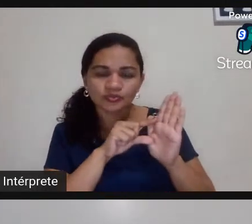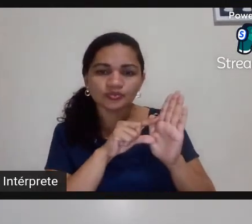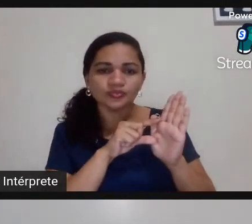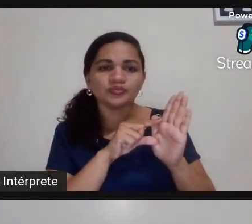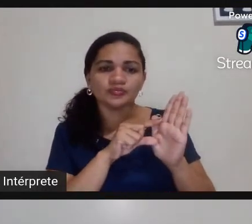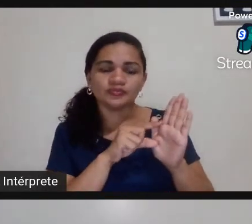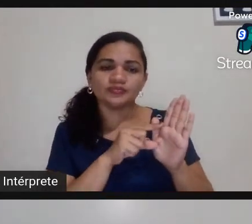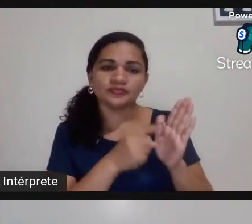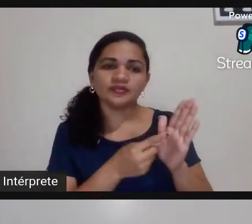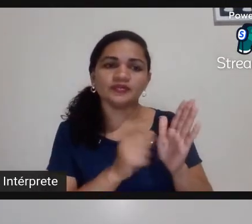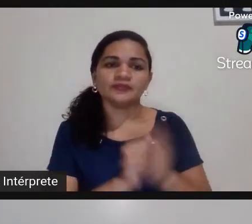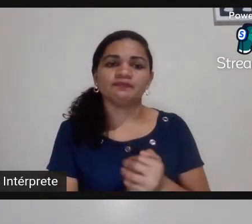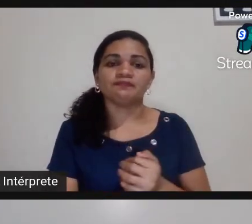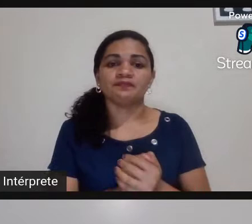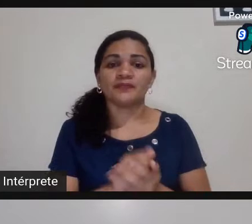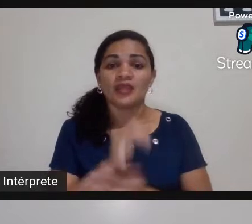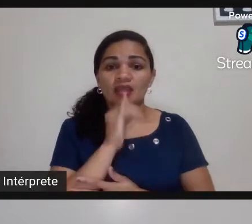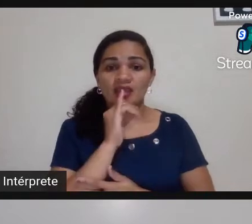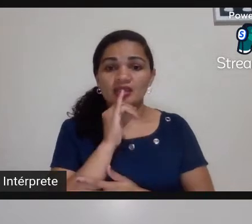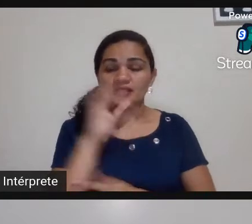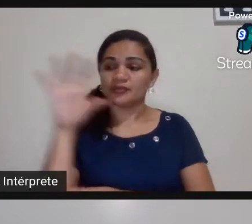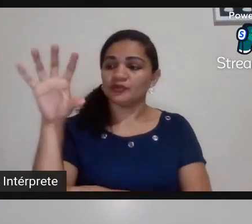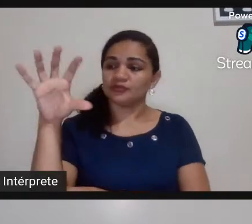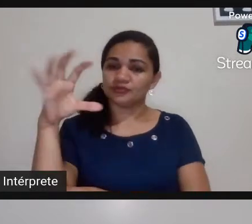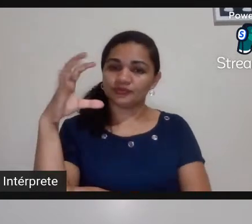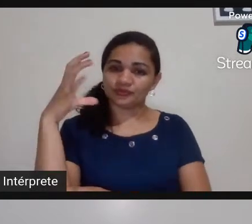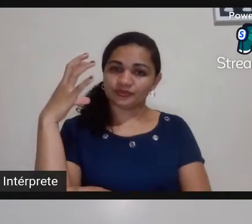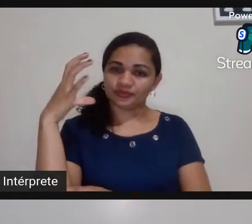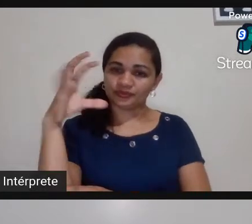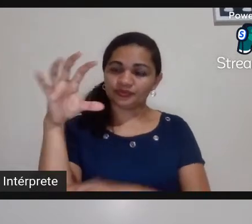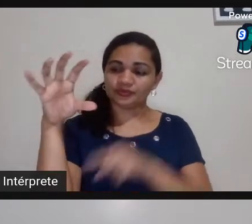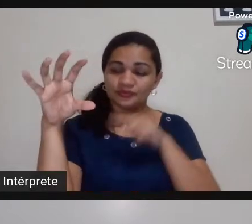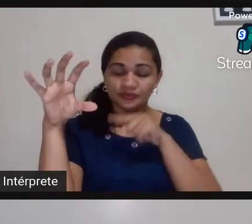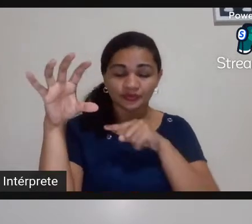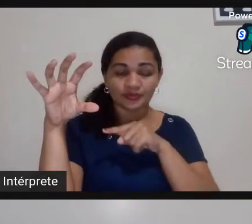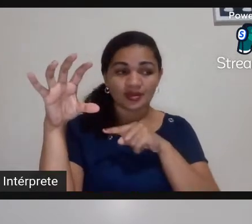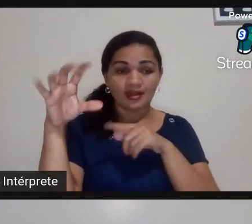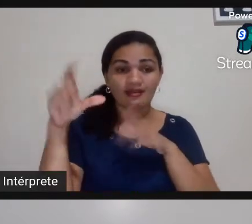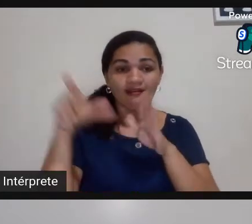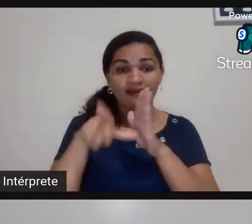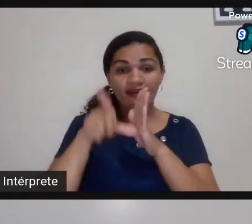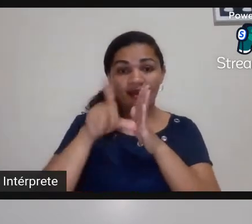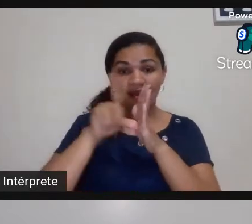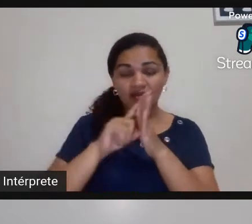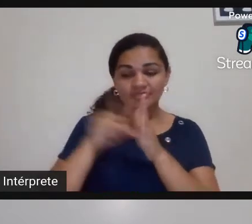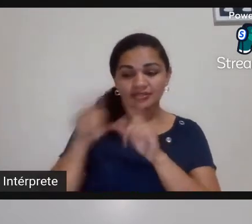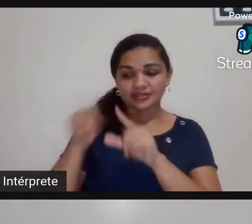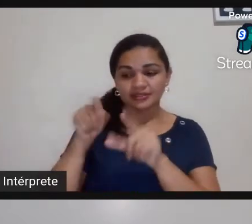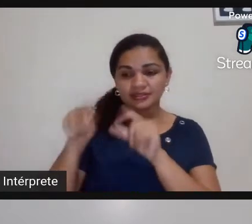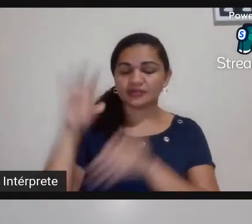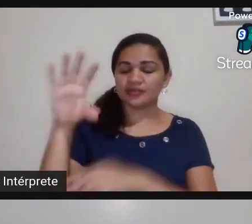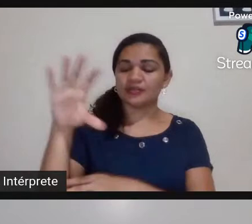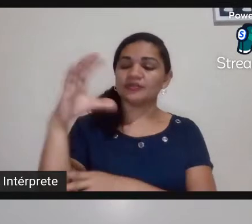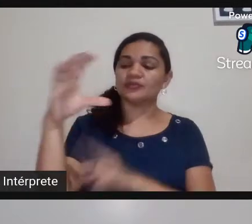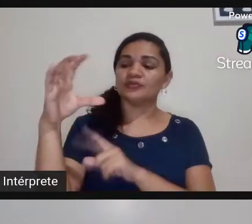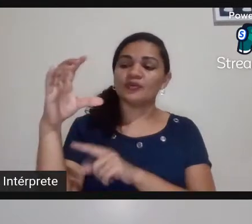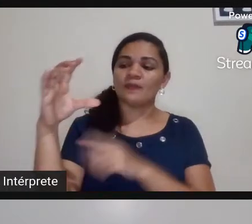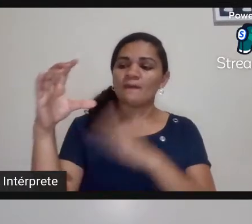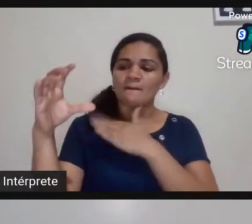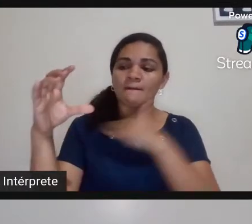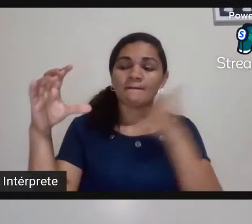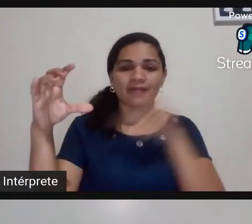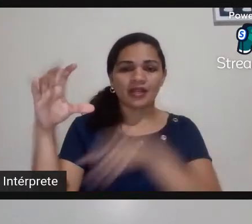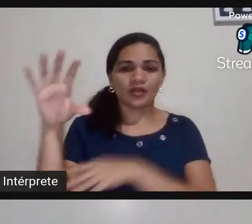eu tenho eu tenho ventiladorzinho aqui mas antes de escolher eu fui dar uma olhada loja queria pegar o melhor ventilador